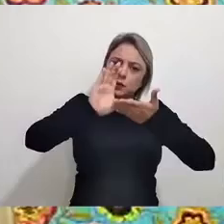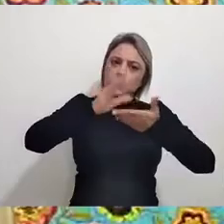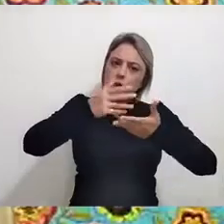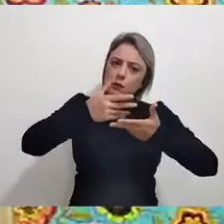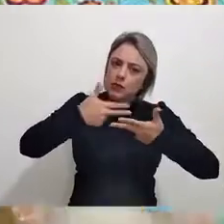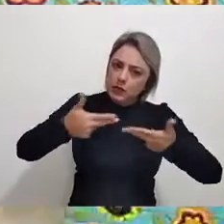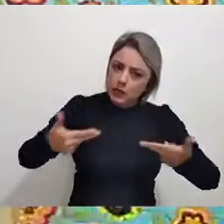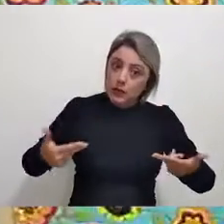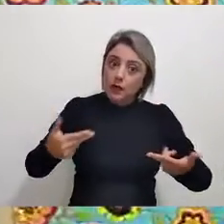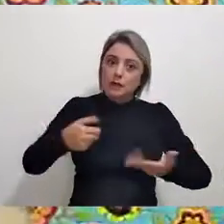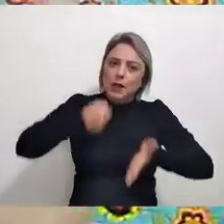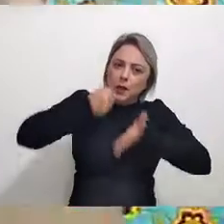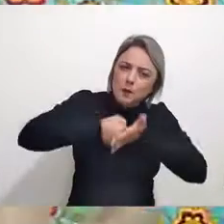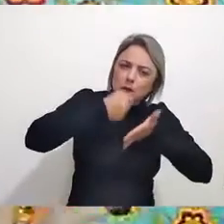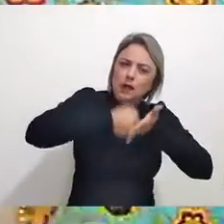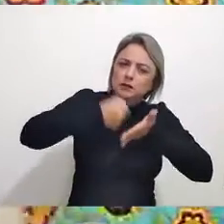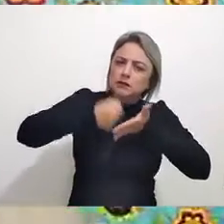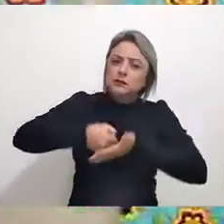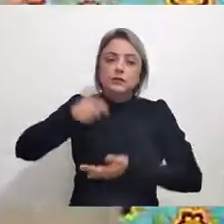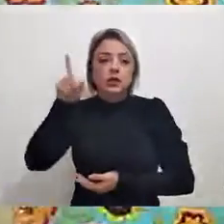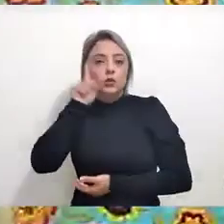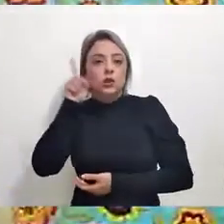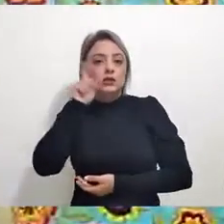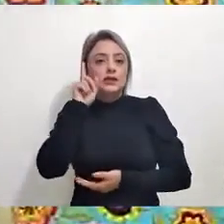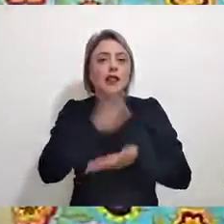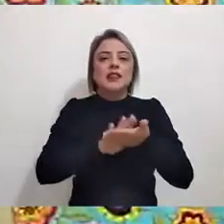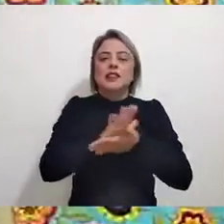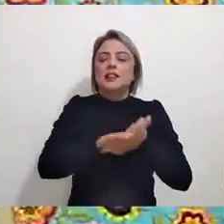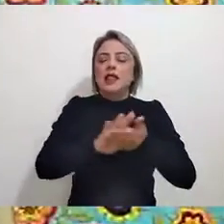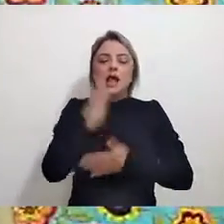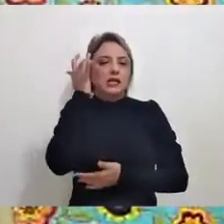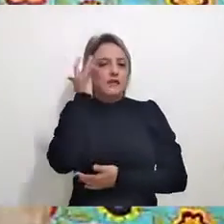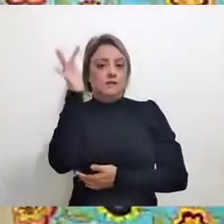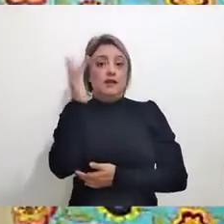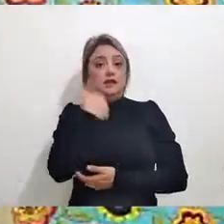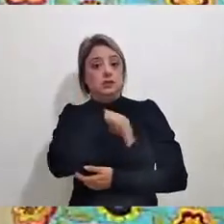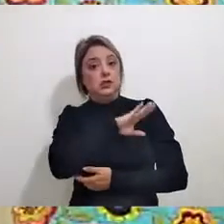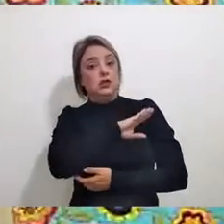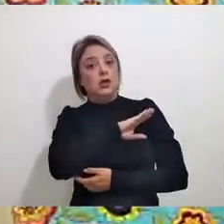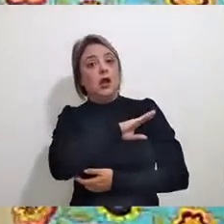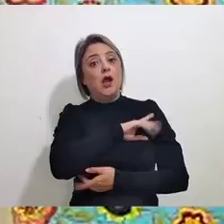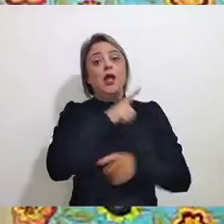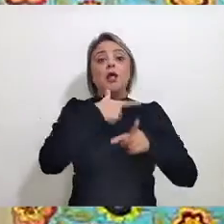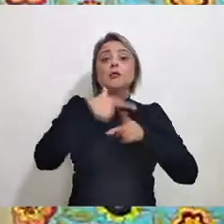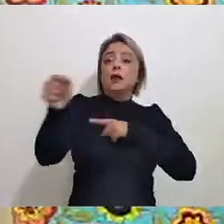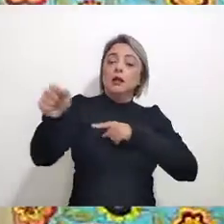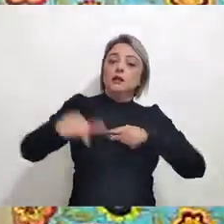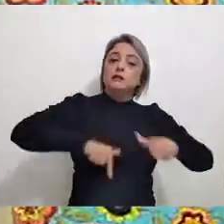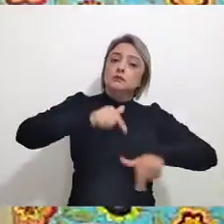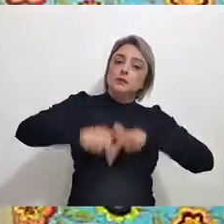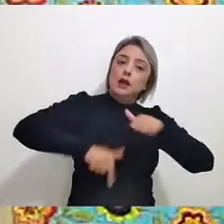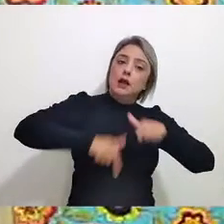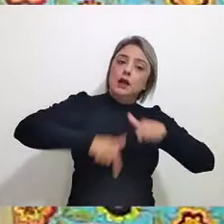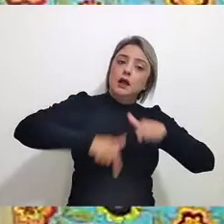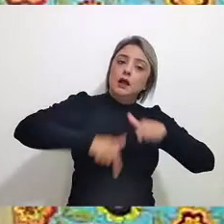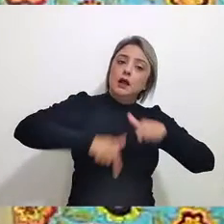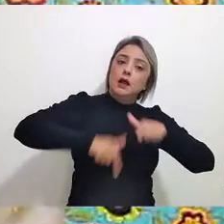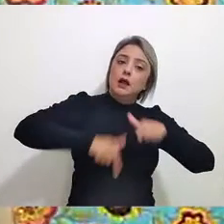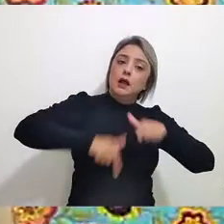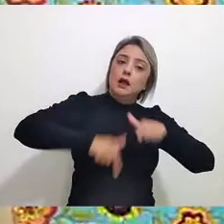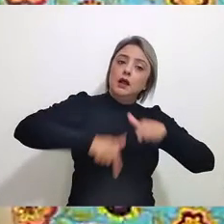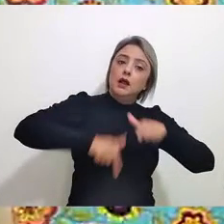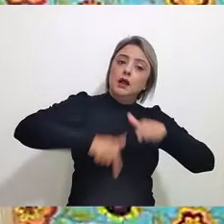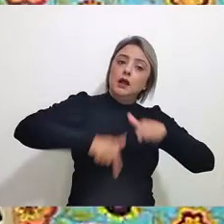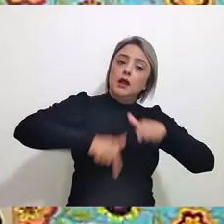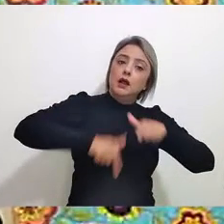nada é fácil, né? E a gente está aí para fazer o trabalho, para proteger crianças e adolescentes também, para fazer